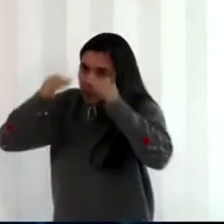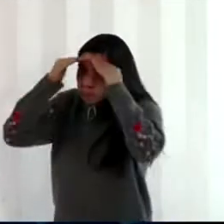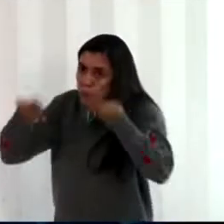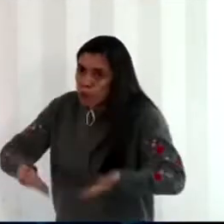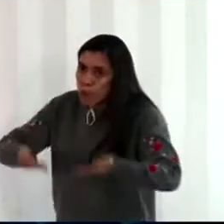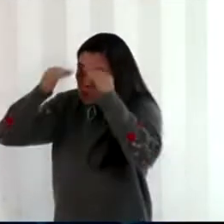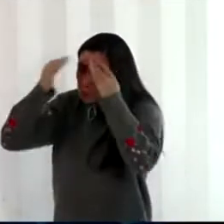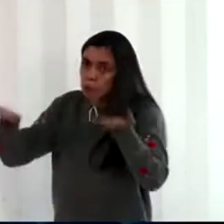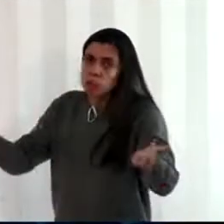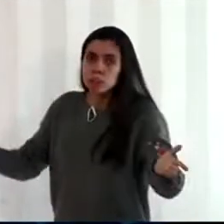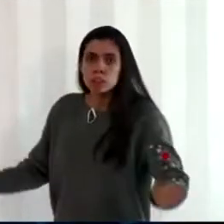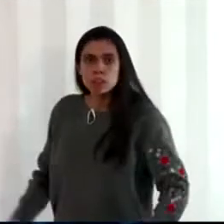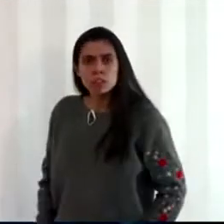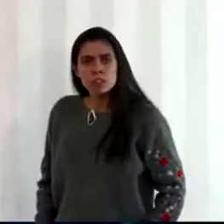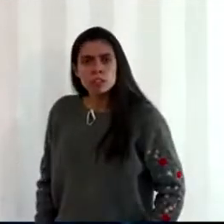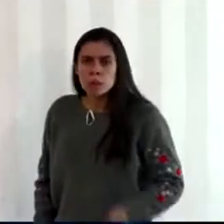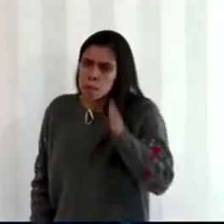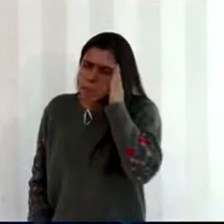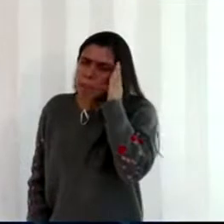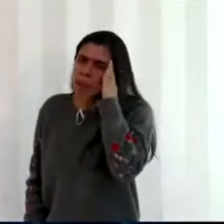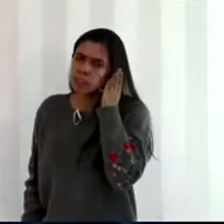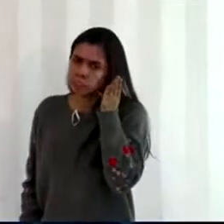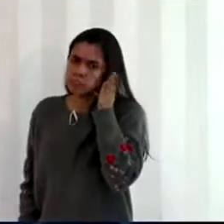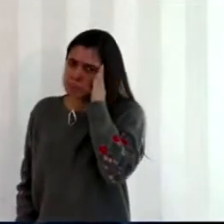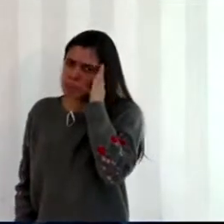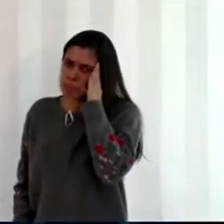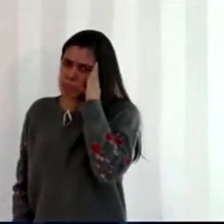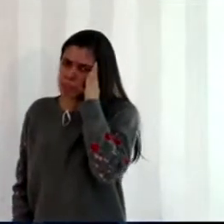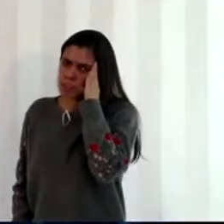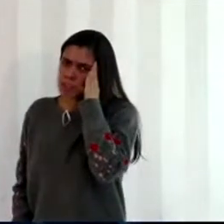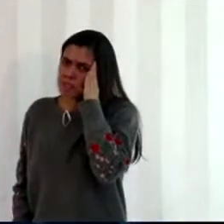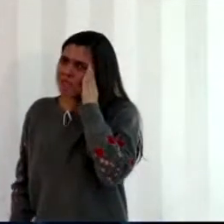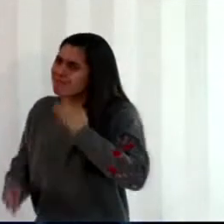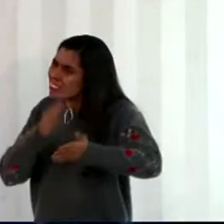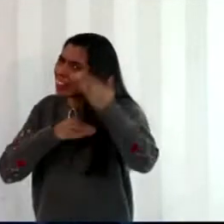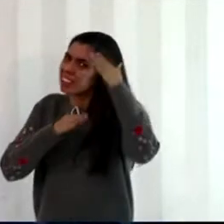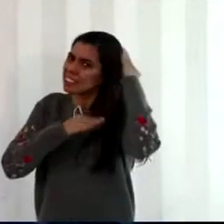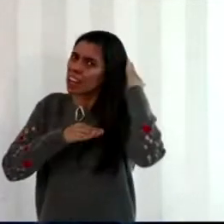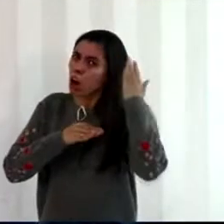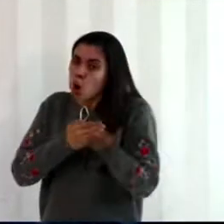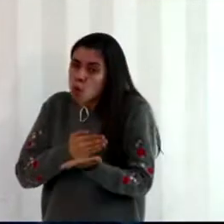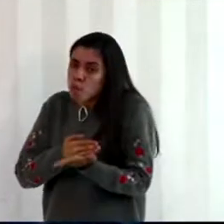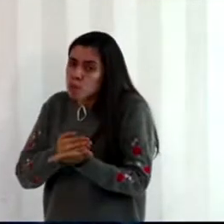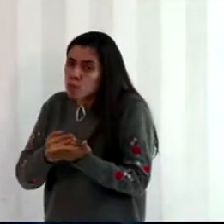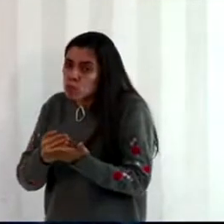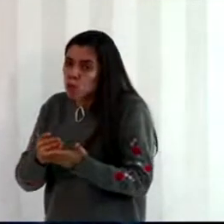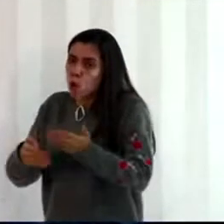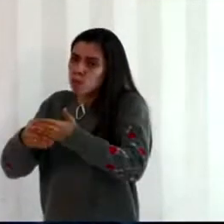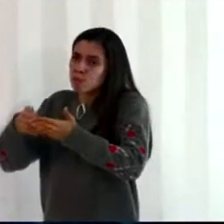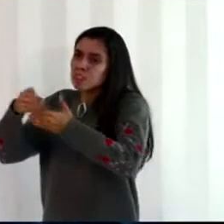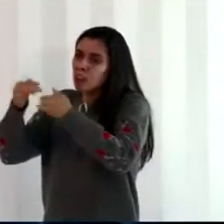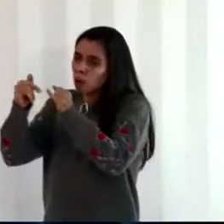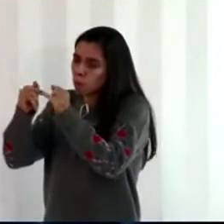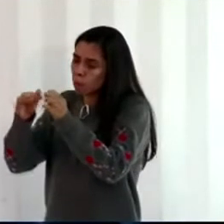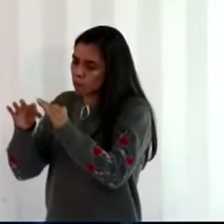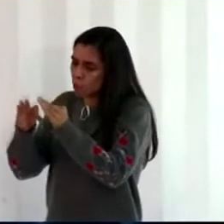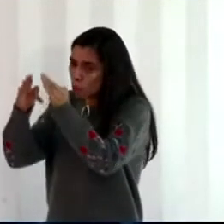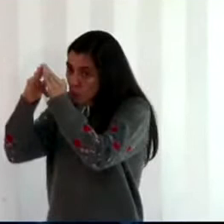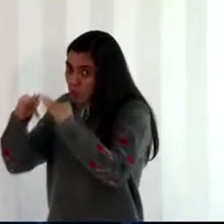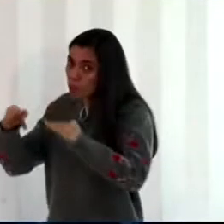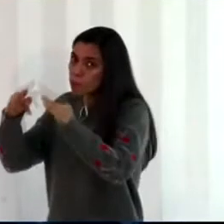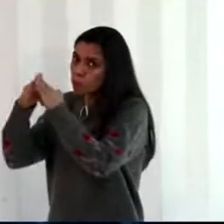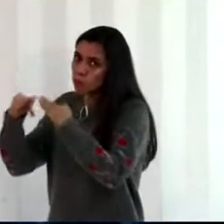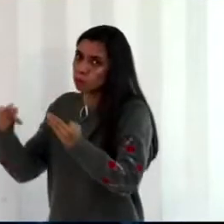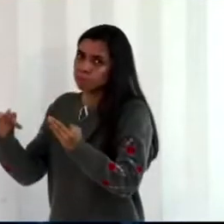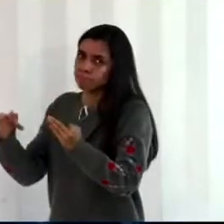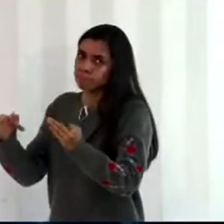mês nono, desde o dia em que se fundou o templo do Senhor, considerai nessas coisas. Já não há semente